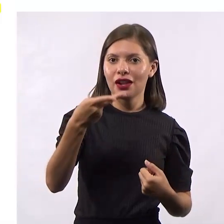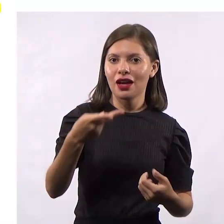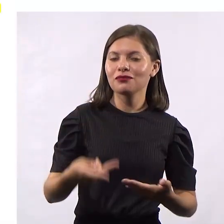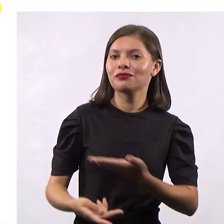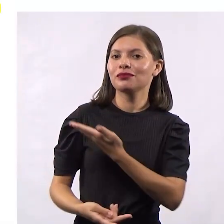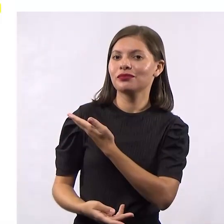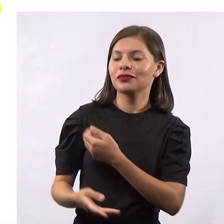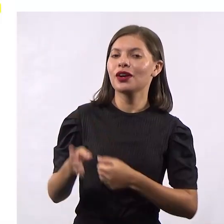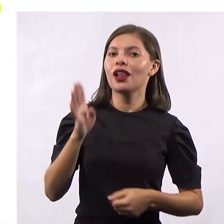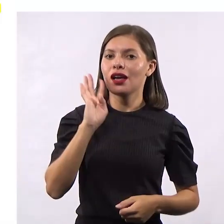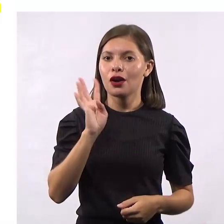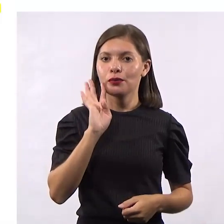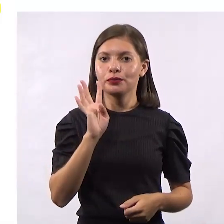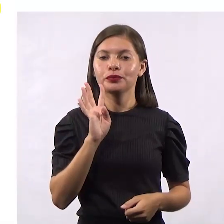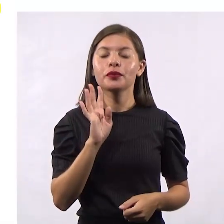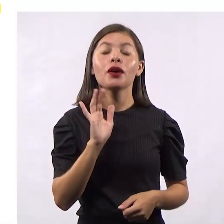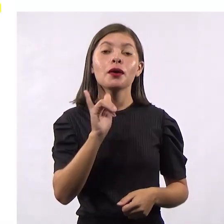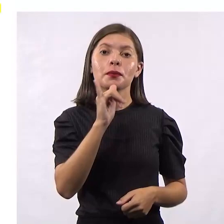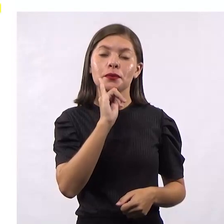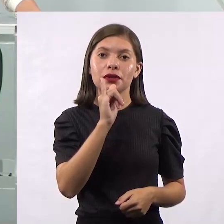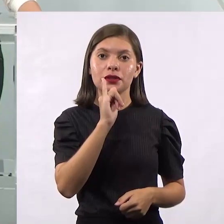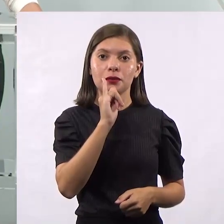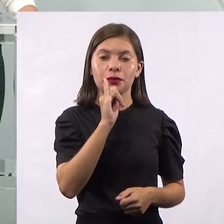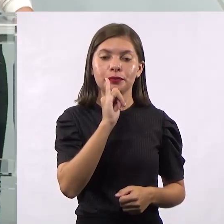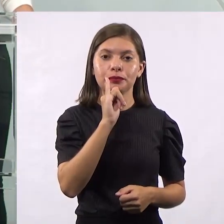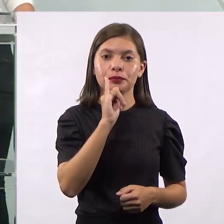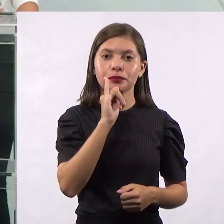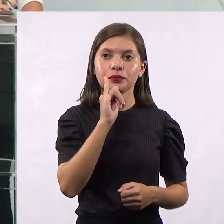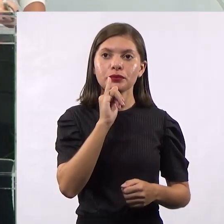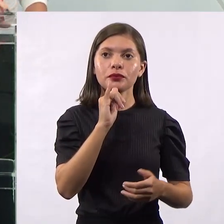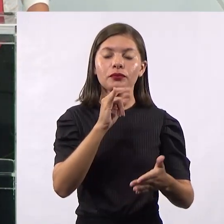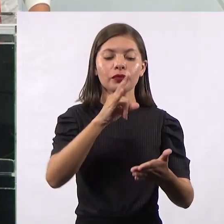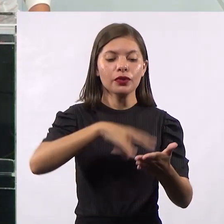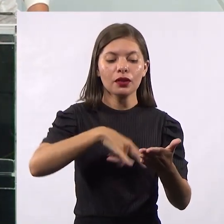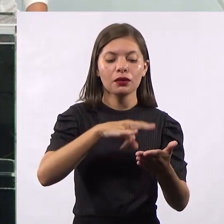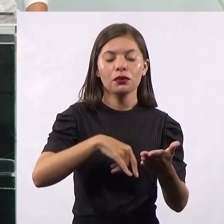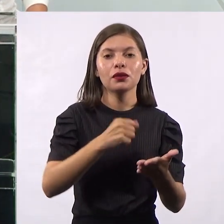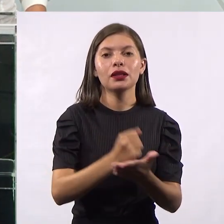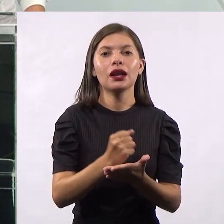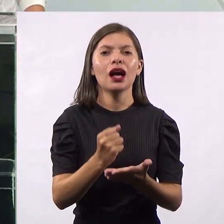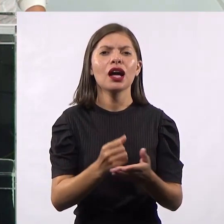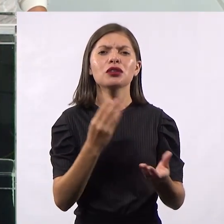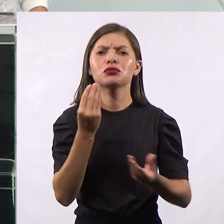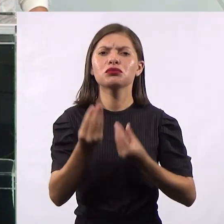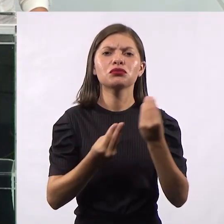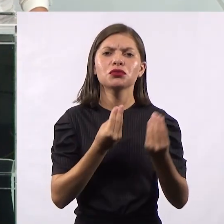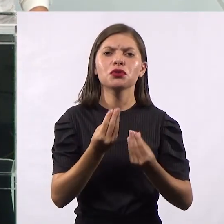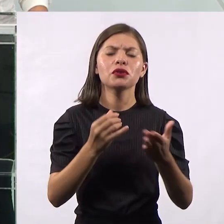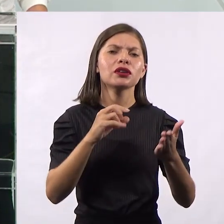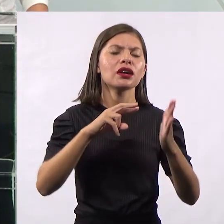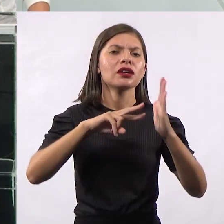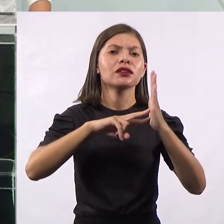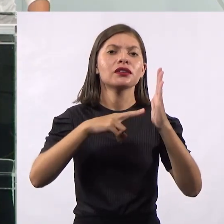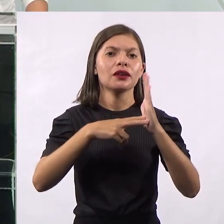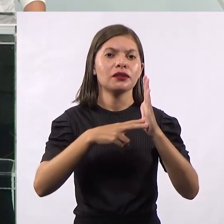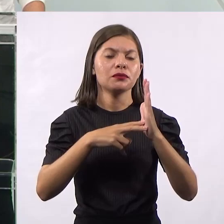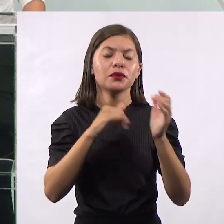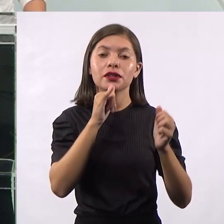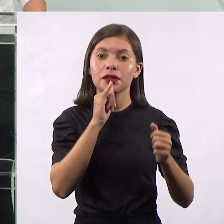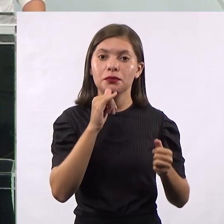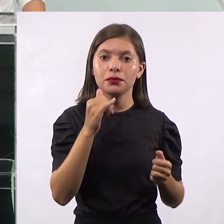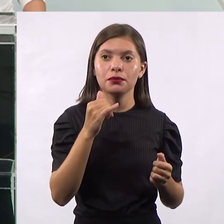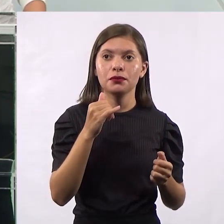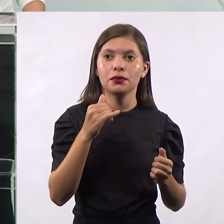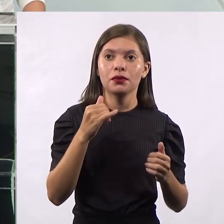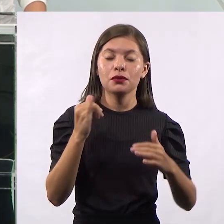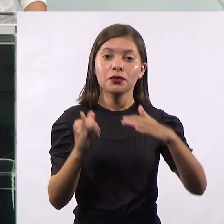vocês, bem bacana. Mas, por exemplo, o que é o contrato de fornecimento? Então, a gente está lá numa repartição